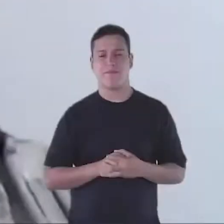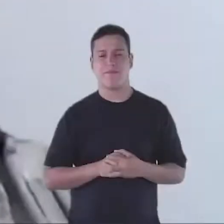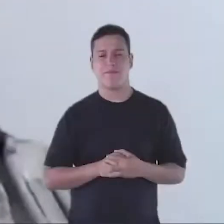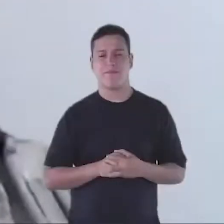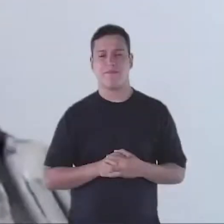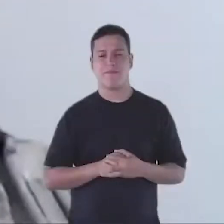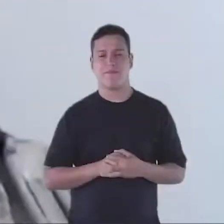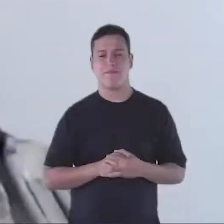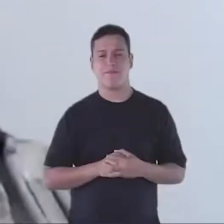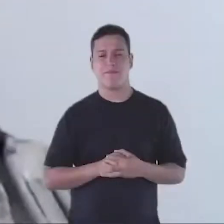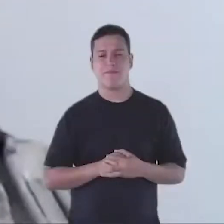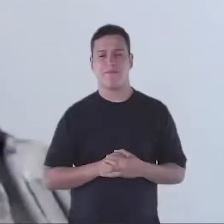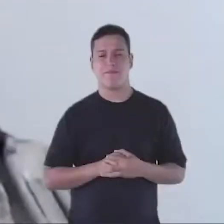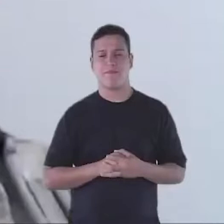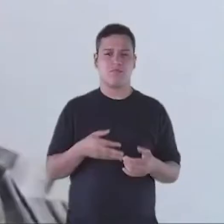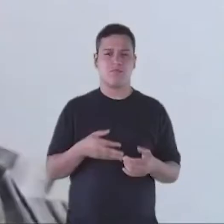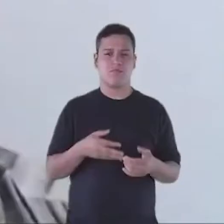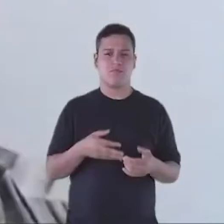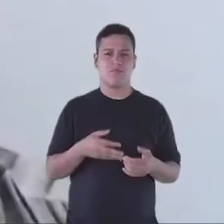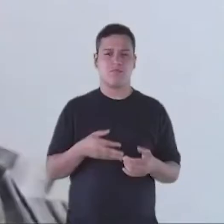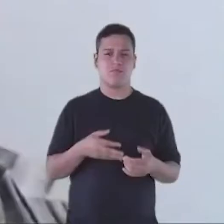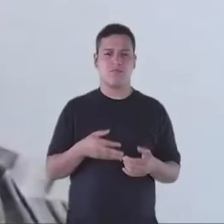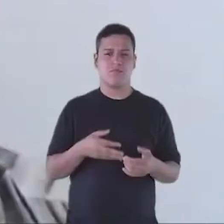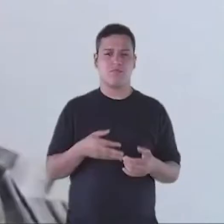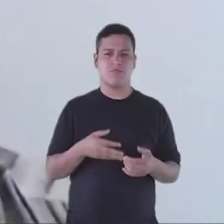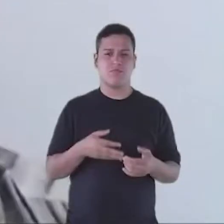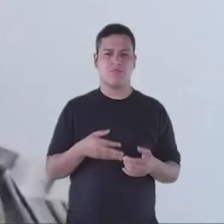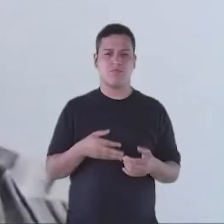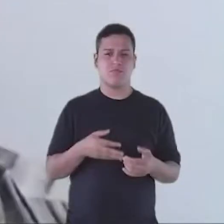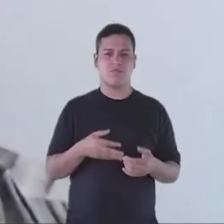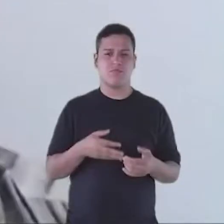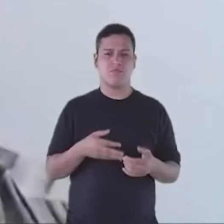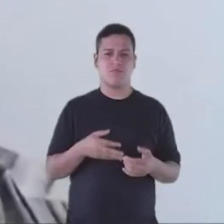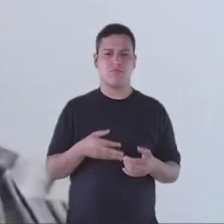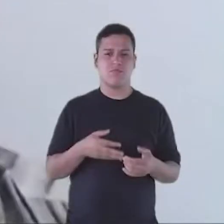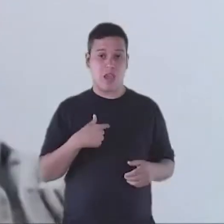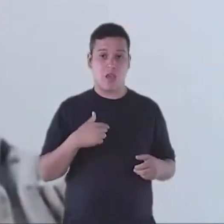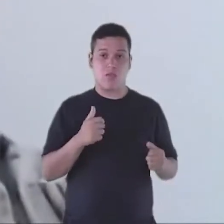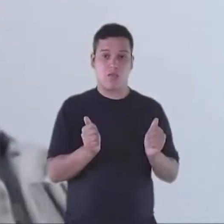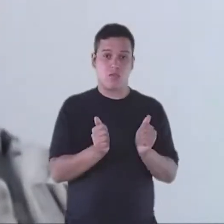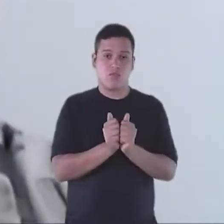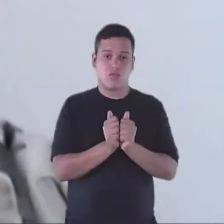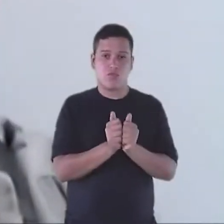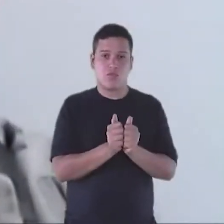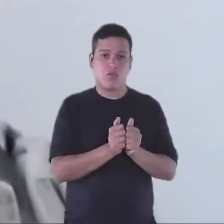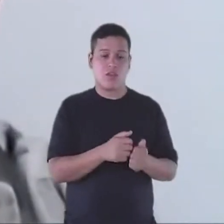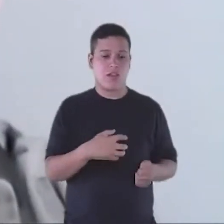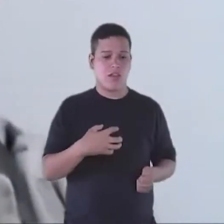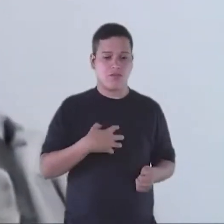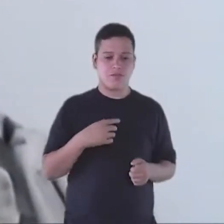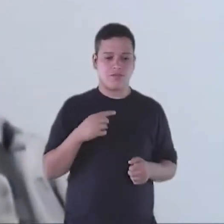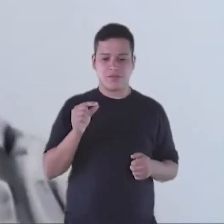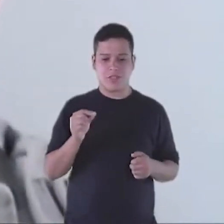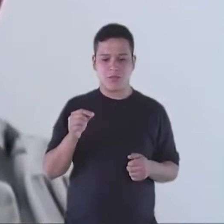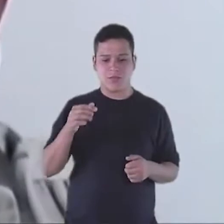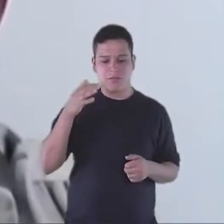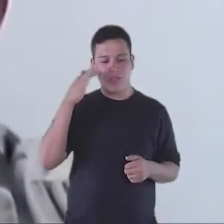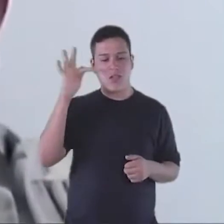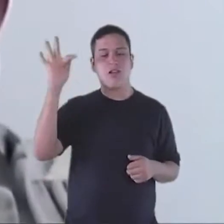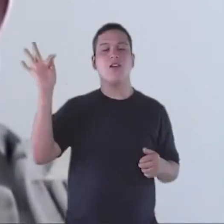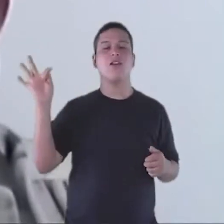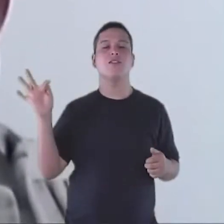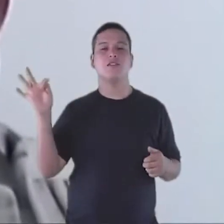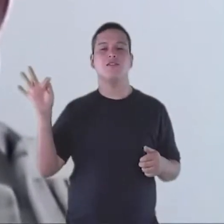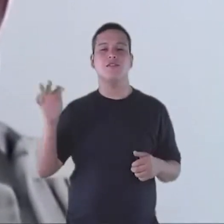E qualquer ato ao lado dela era filosofia, era